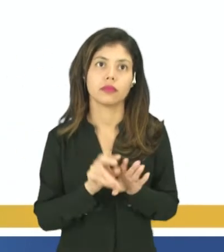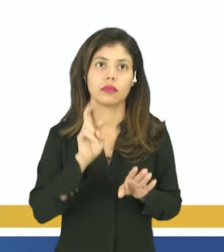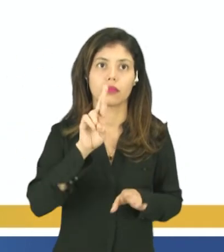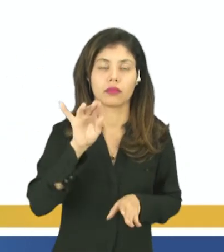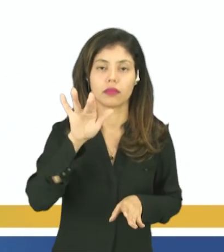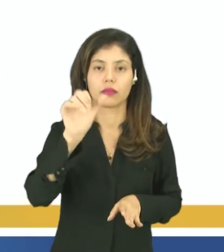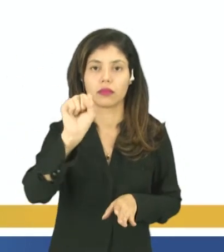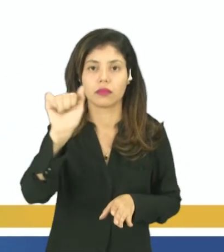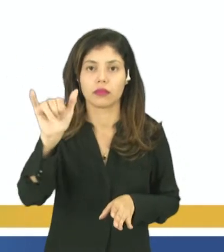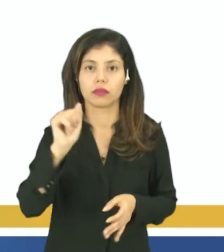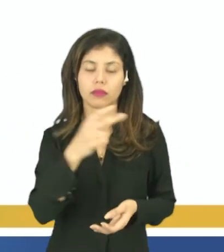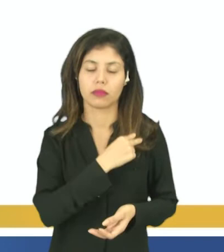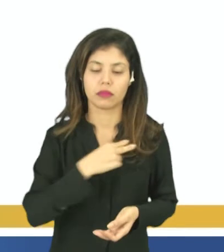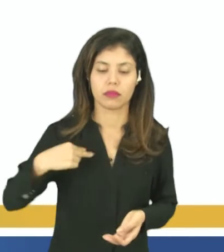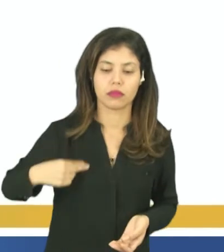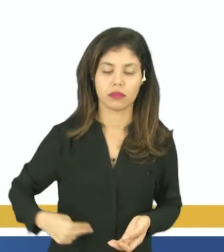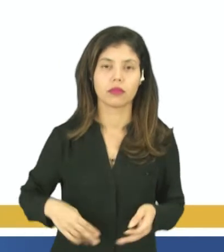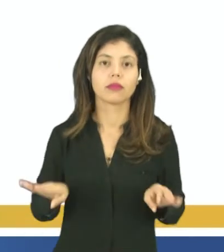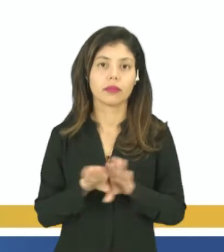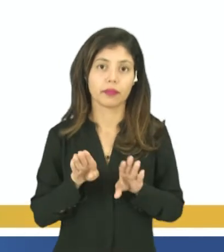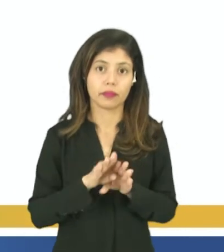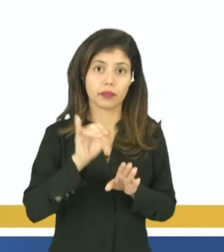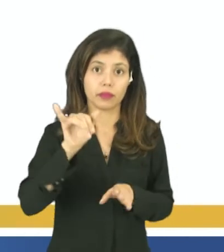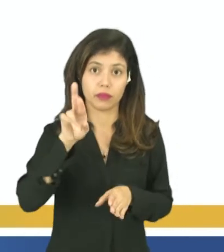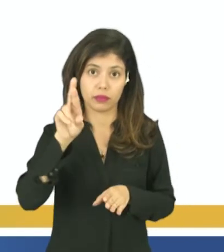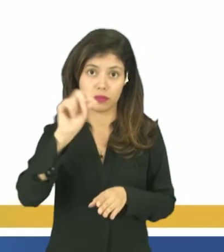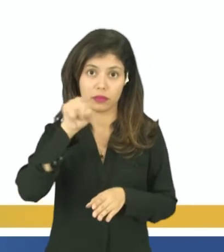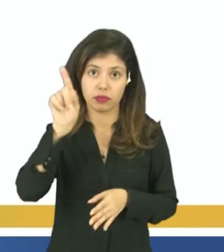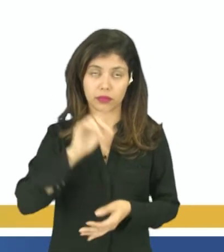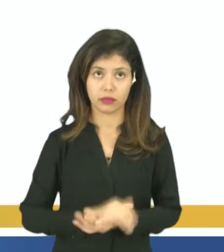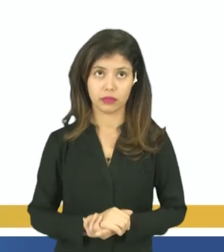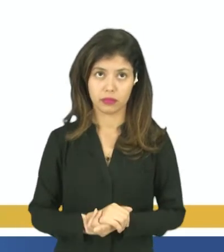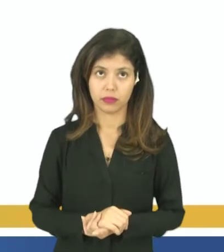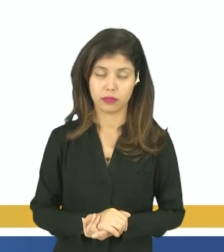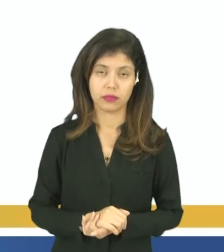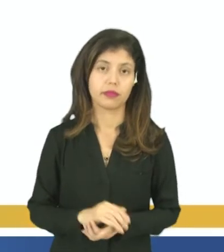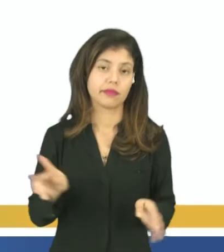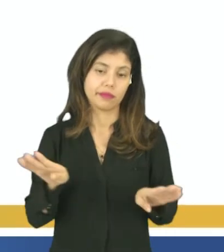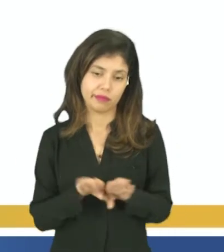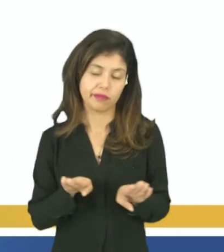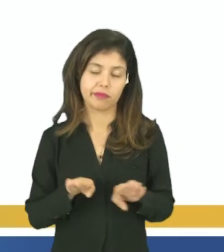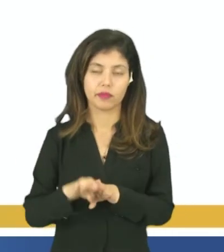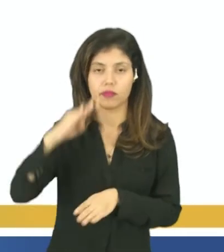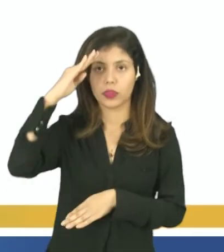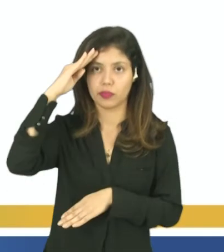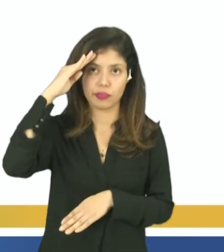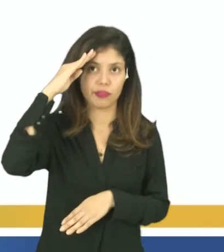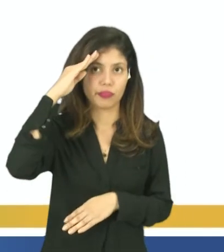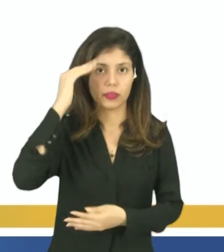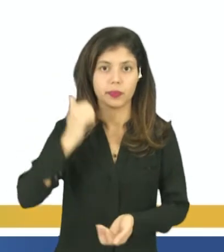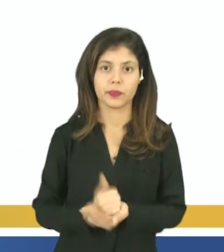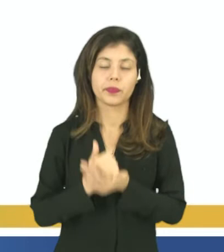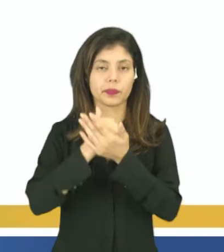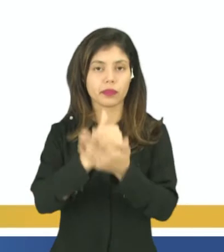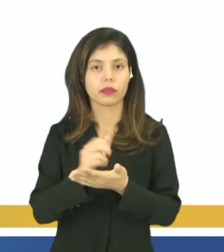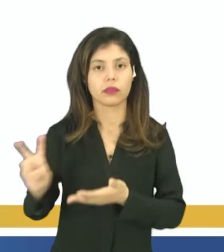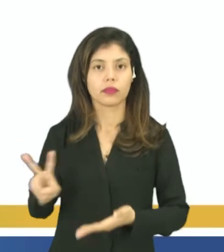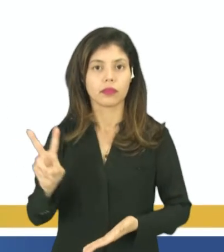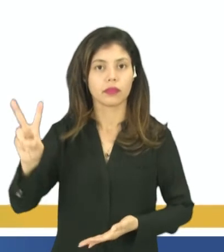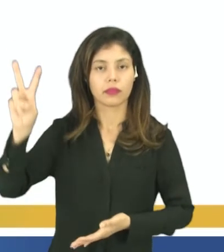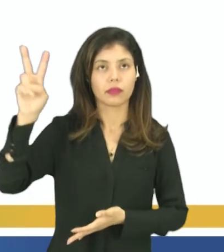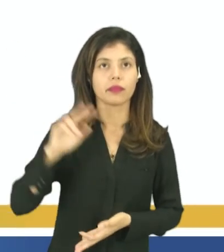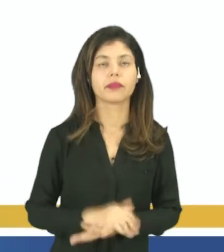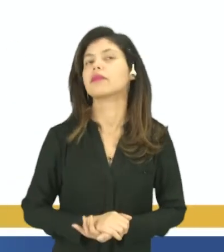da China e do Irã, que num possível evento militar eles apoiarão a Venezuela.